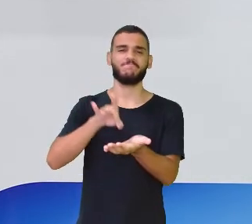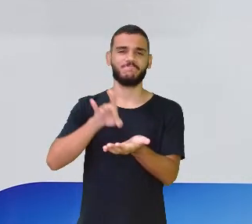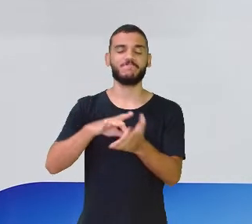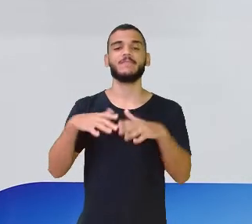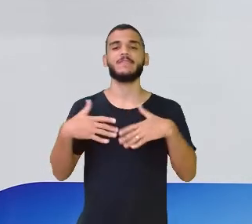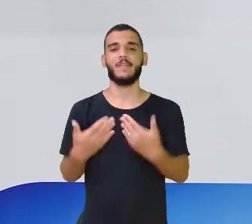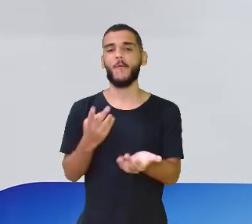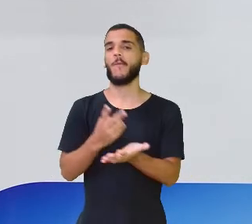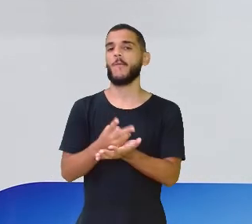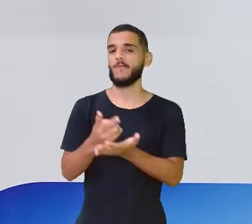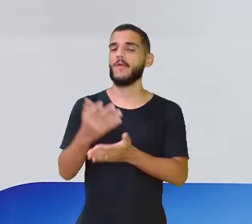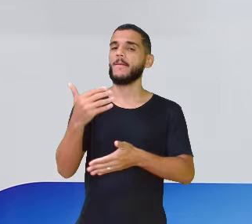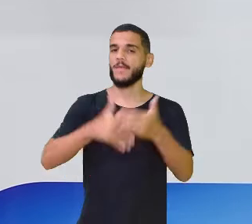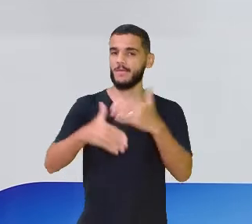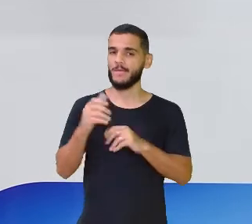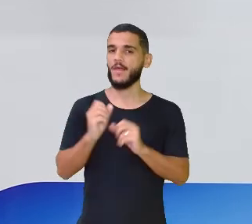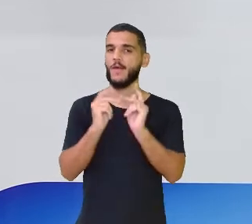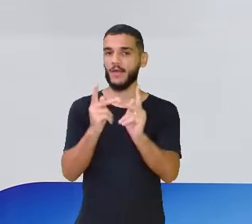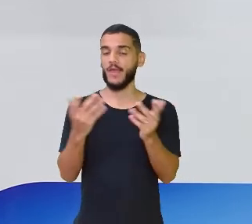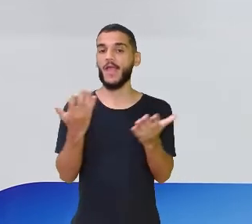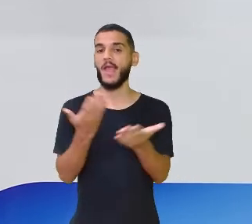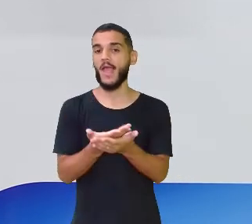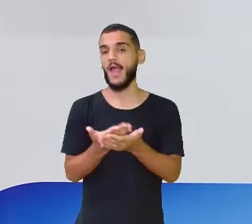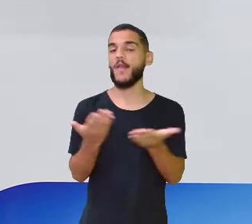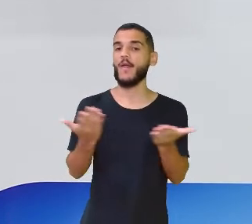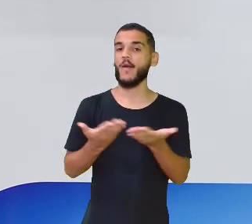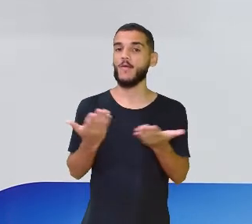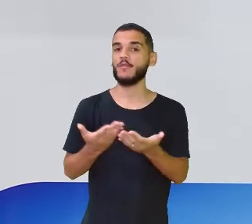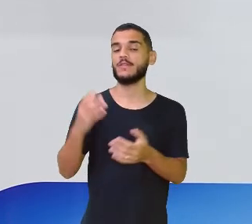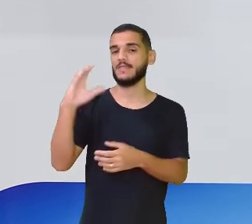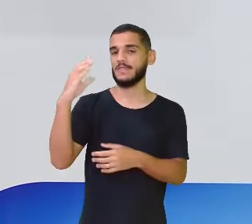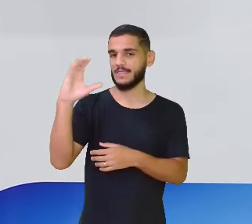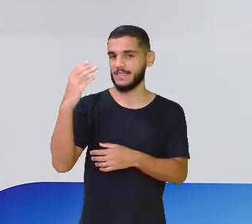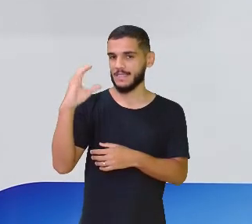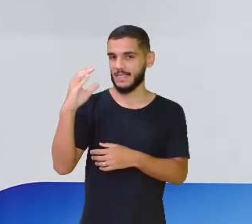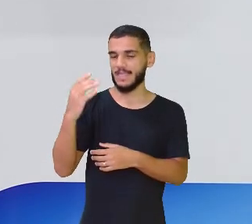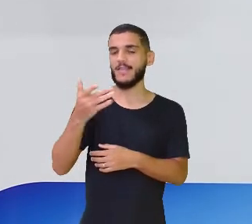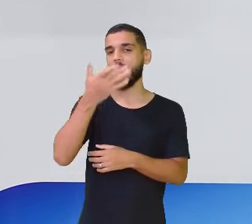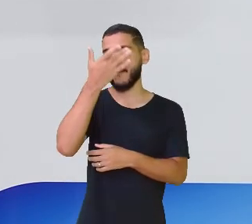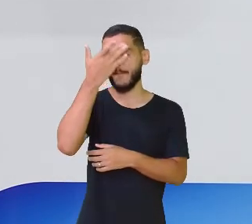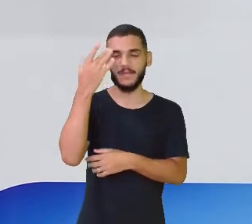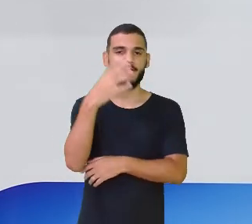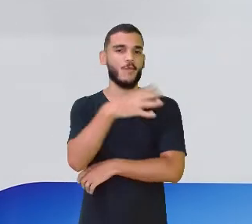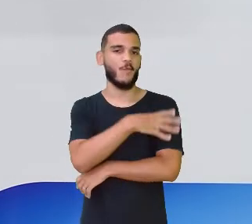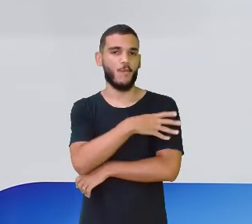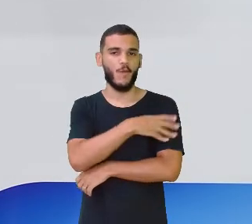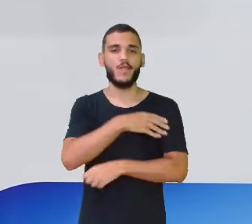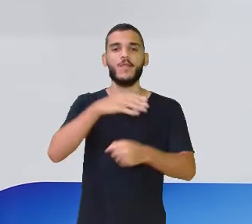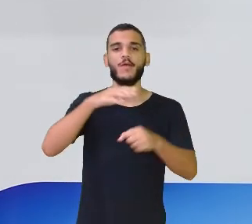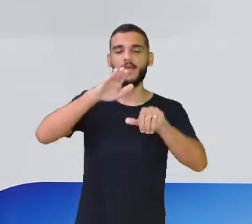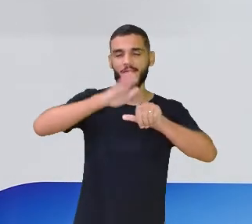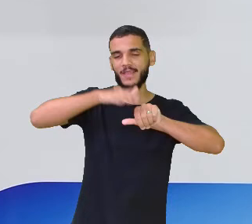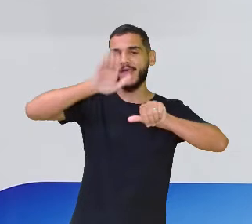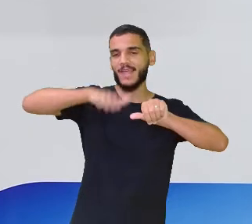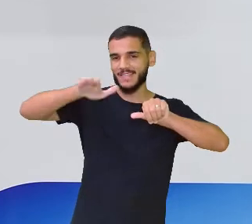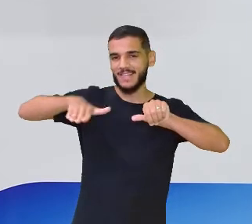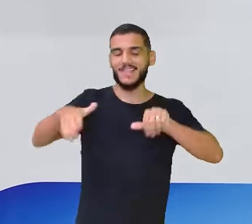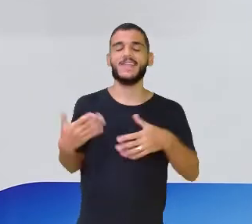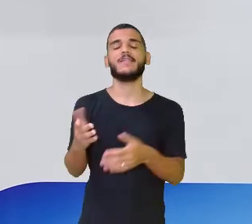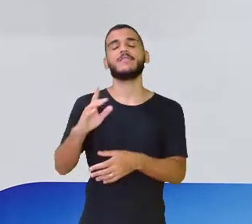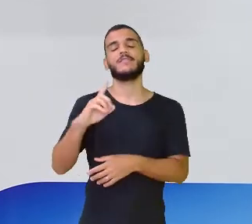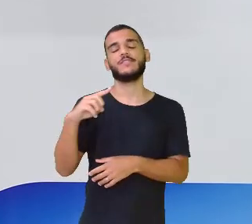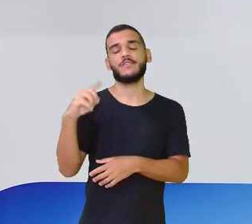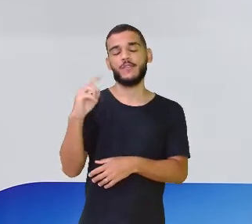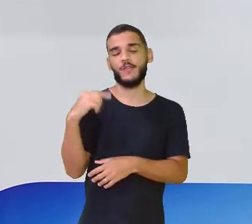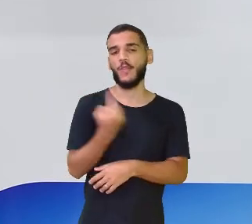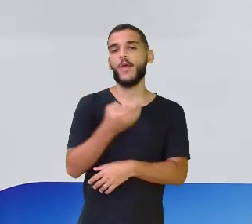Então, continuem assim, porque nossa aula hoje de ciências para as turmas dos quartos anos e acelera vai ser um conteúdo que a gente já conhece um